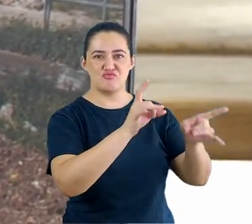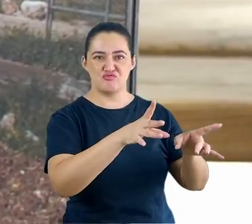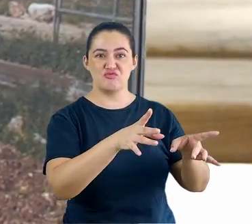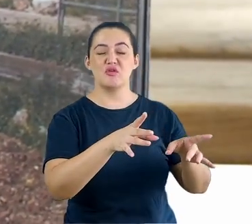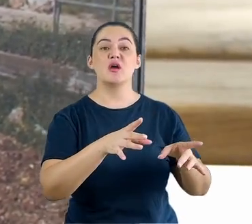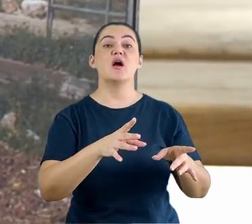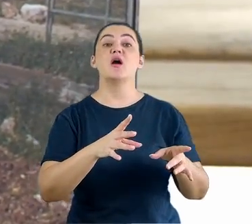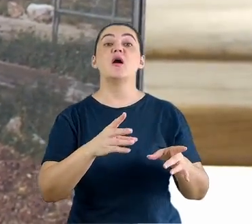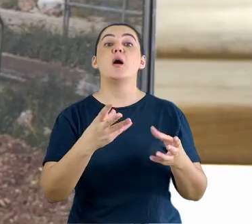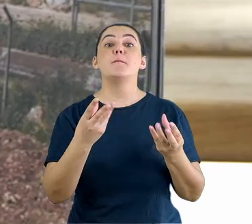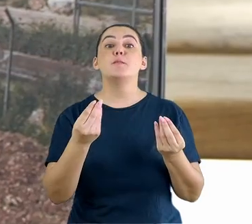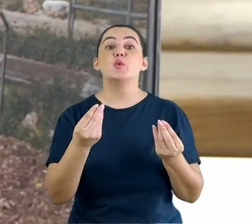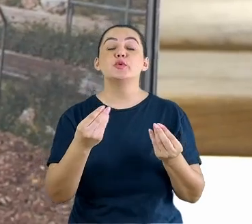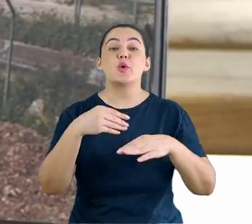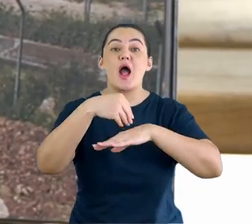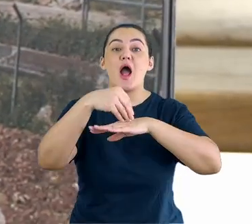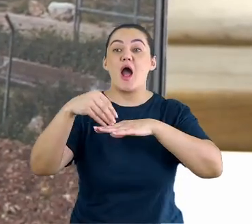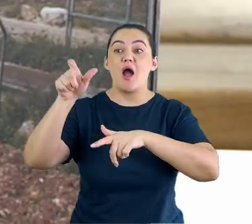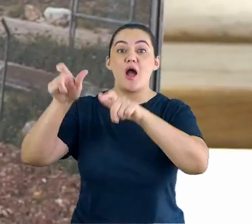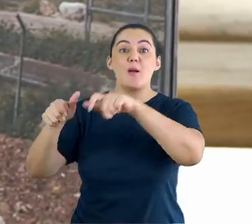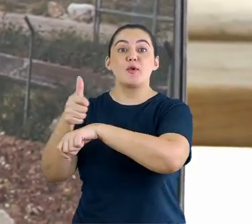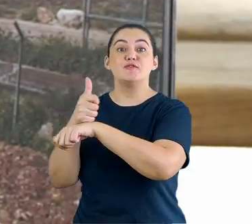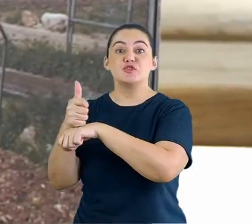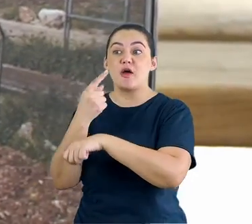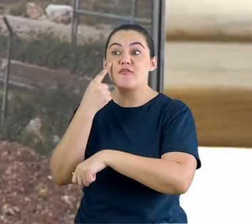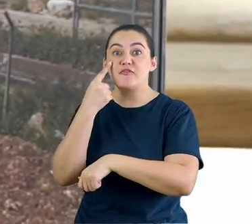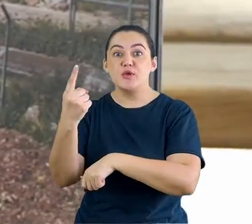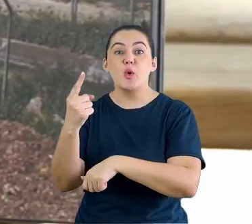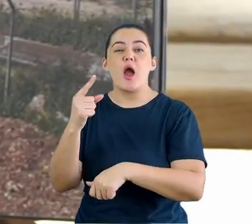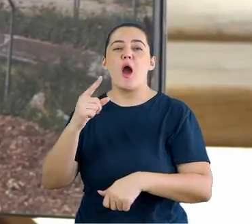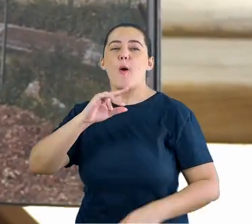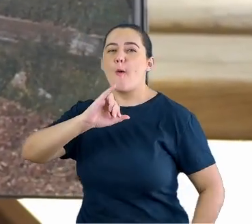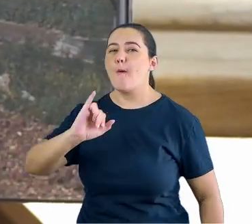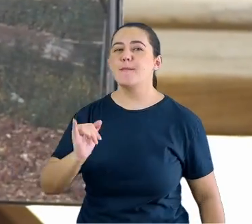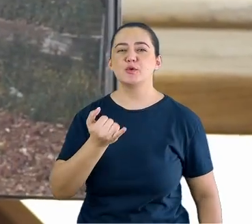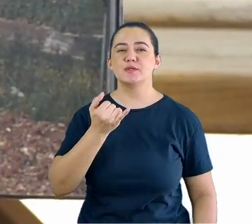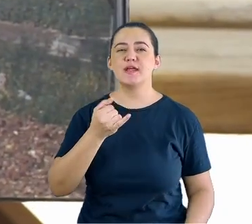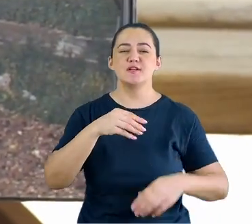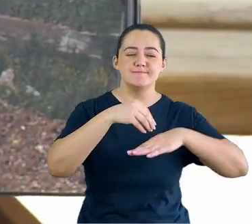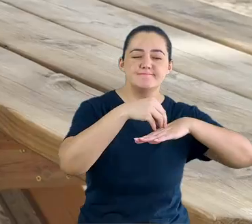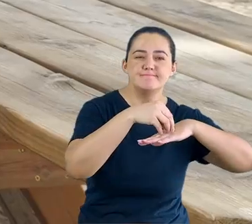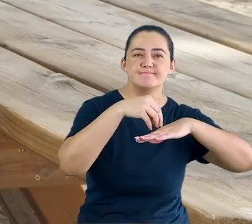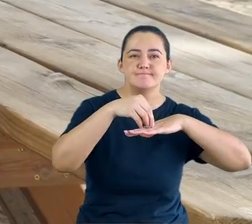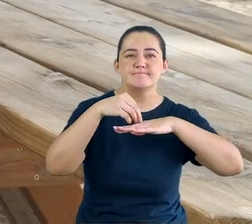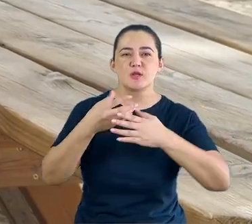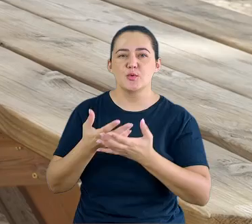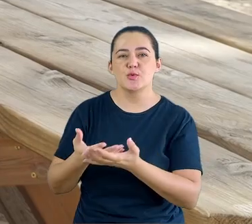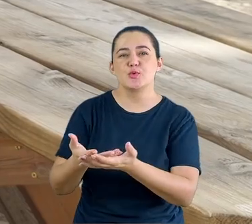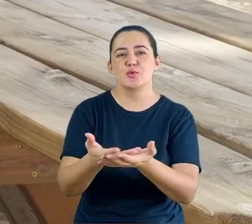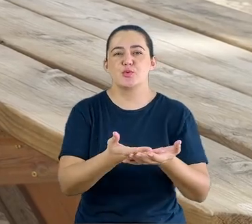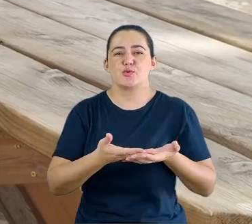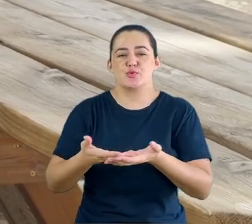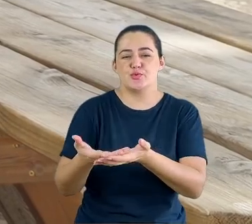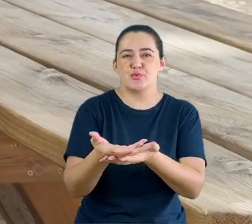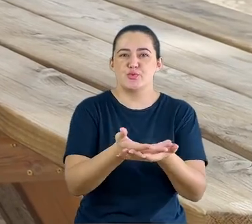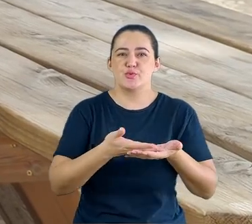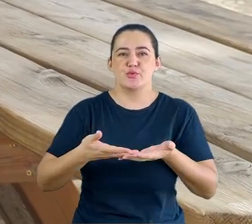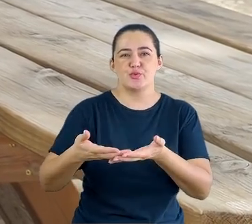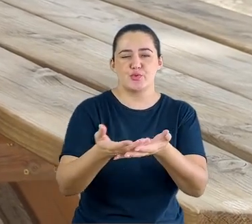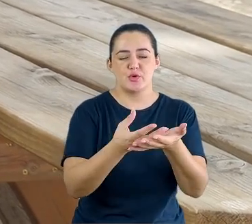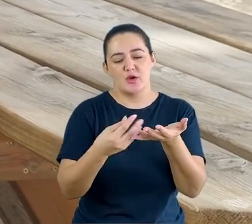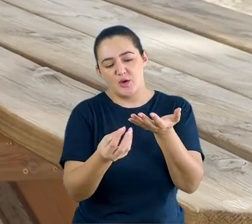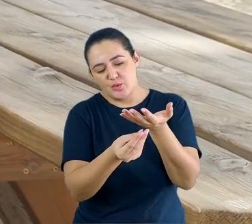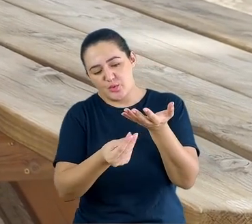Os arqueólogos viram aqui um grande tesouro arqueológico. E mais ou menos uns 4 ou 5 anos depois, começou-se o processo